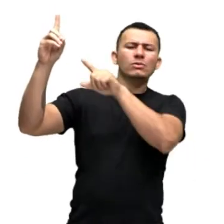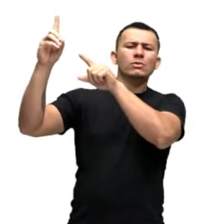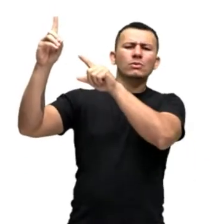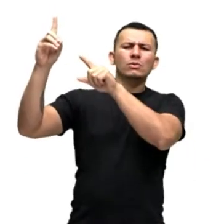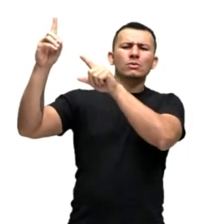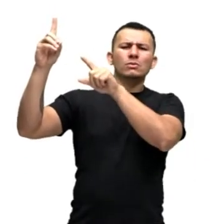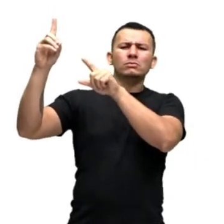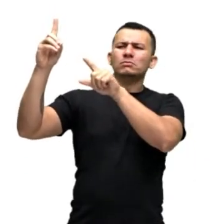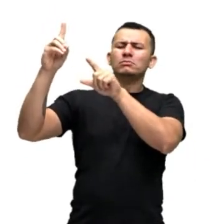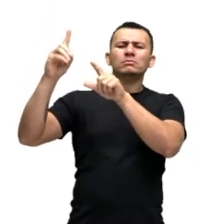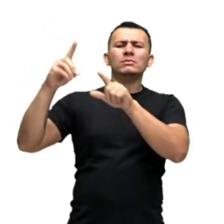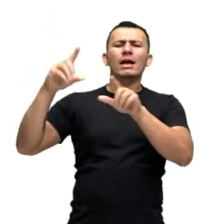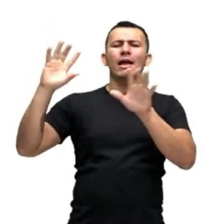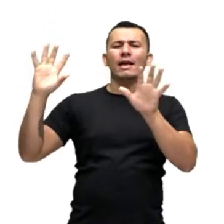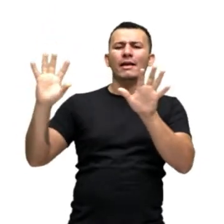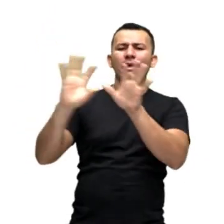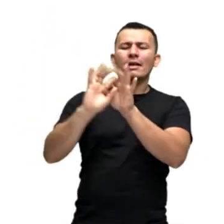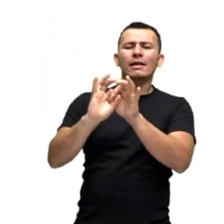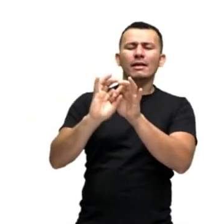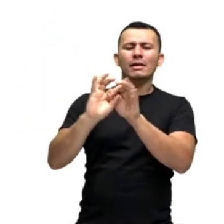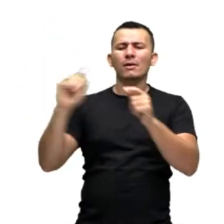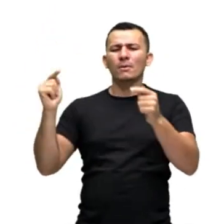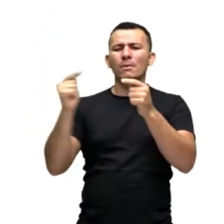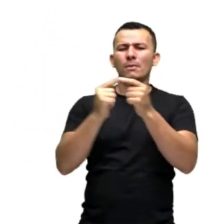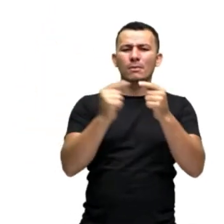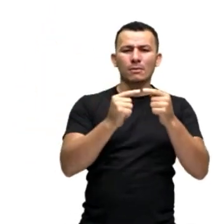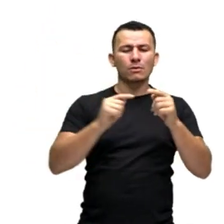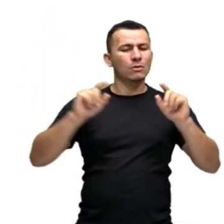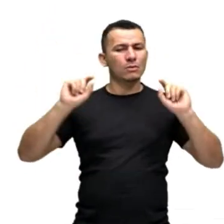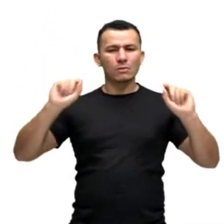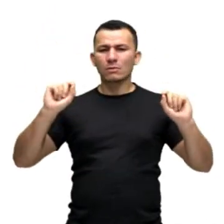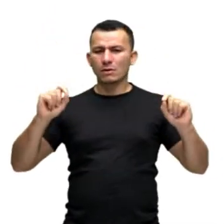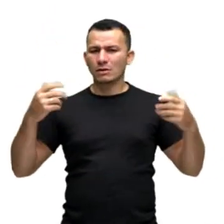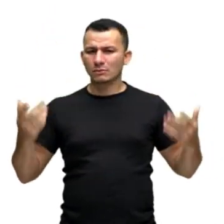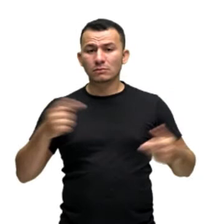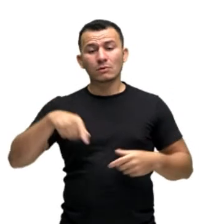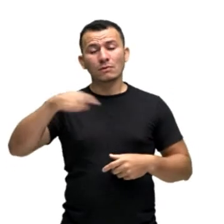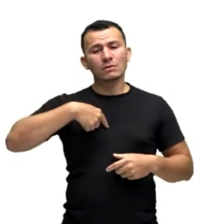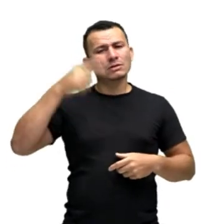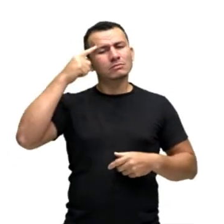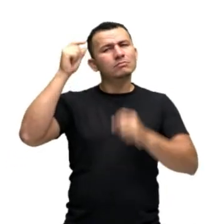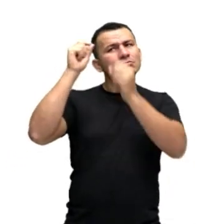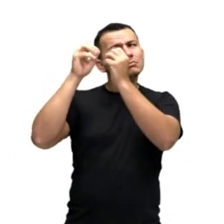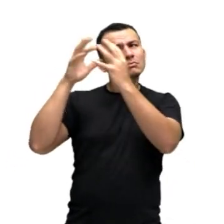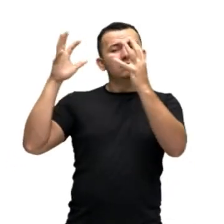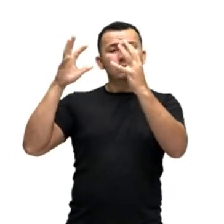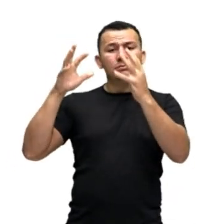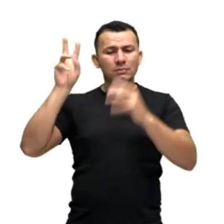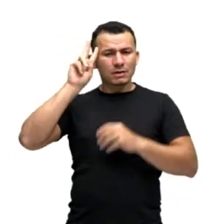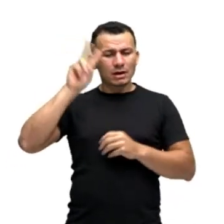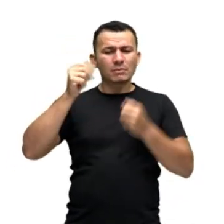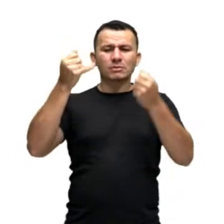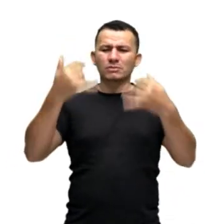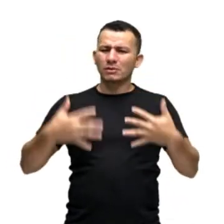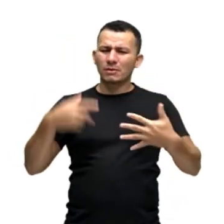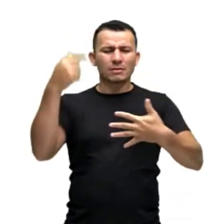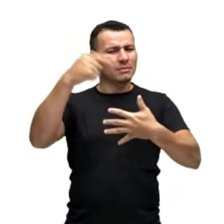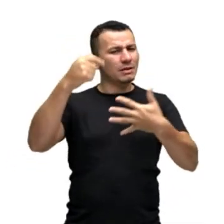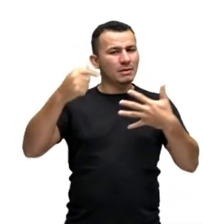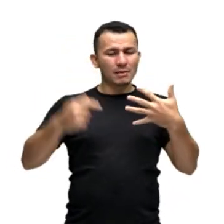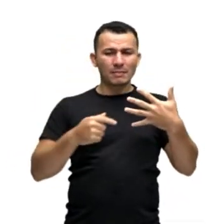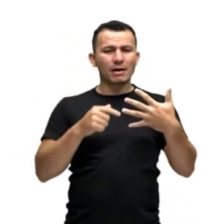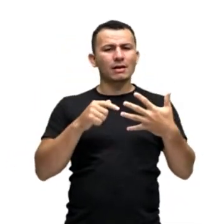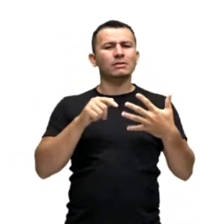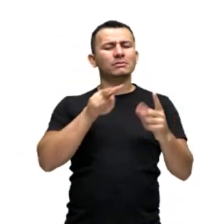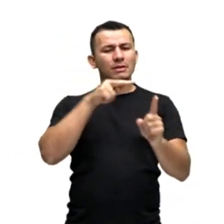Deus tem um comum tá Para para pensar nós falamos dessas várias concepções de Deus